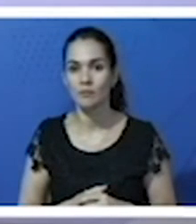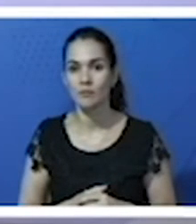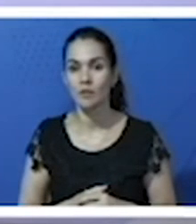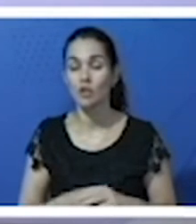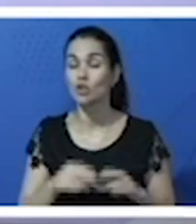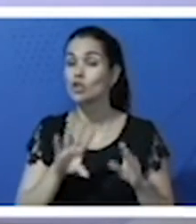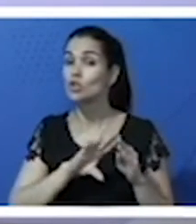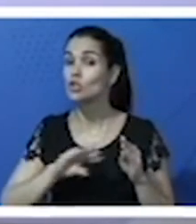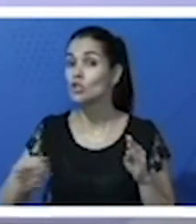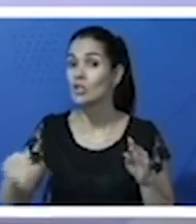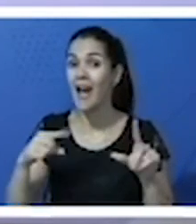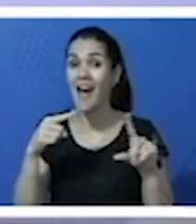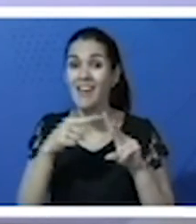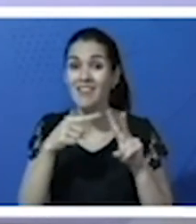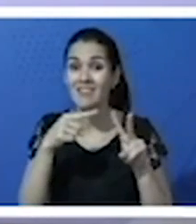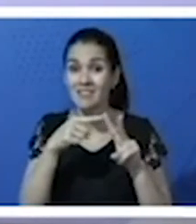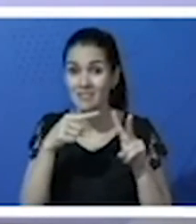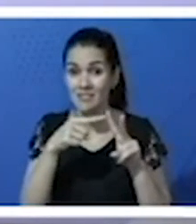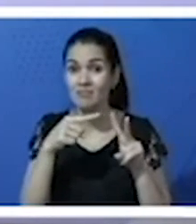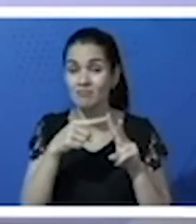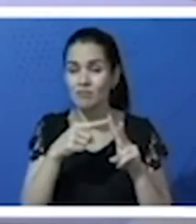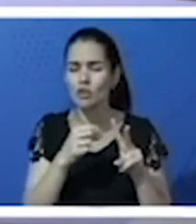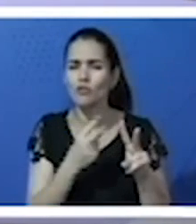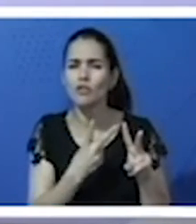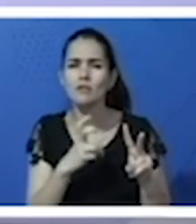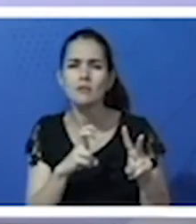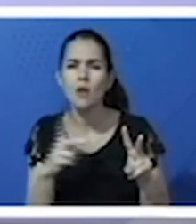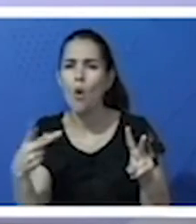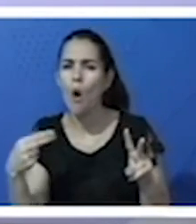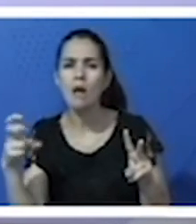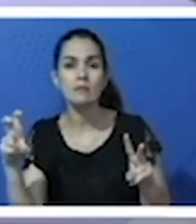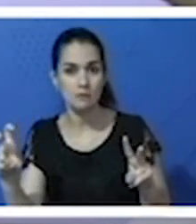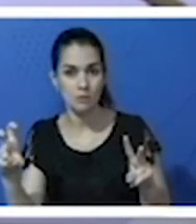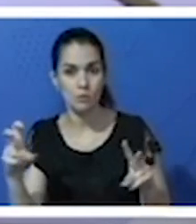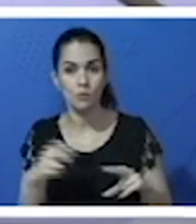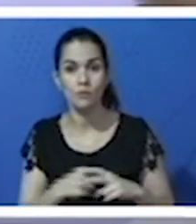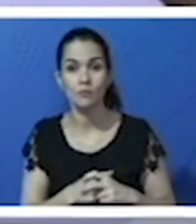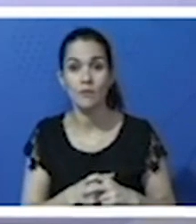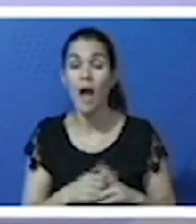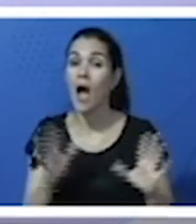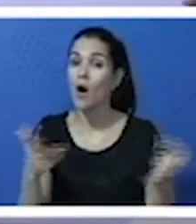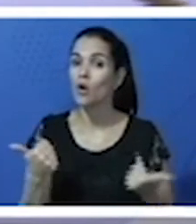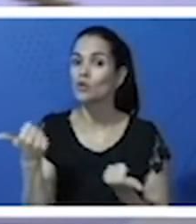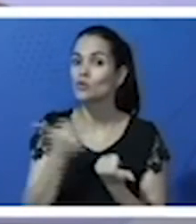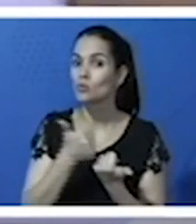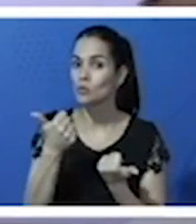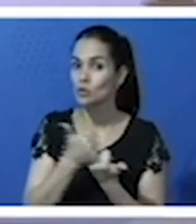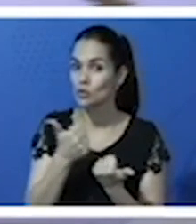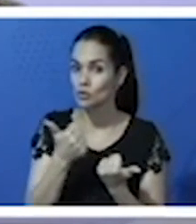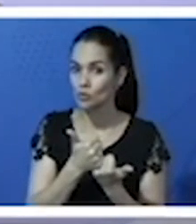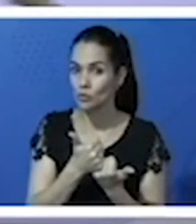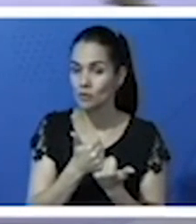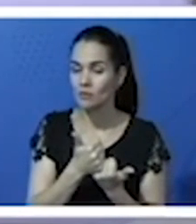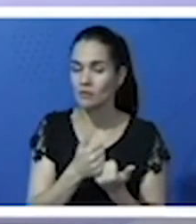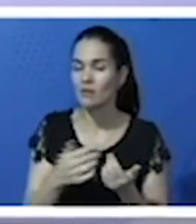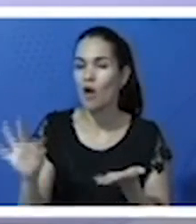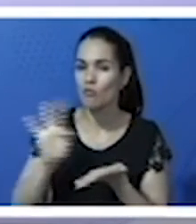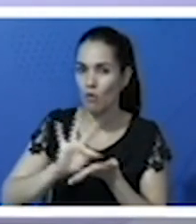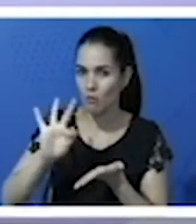Extraio a raiz de delta. Raiz de 25 é igual a 5. Vamos substituir aqui os valores na fórmula de